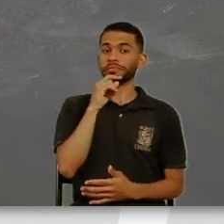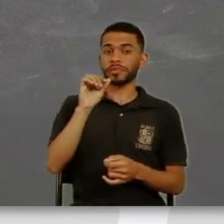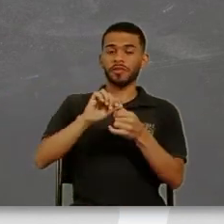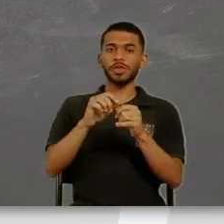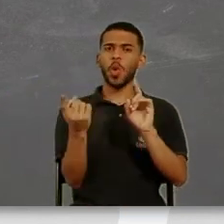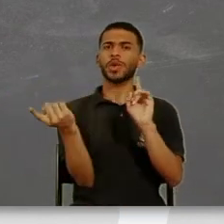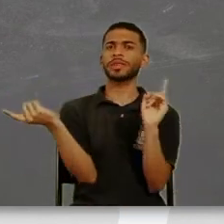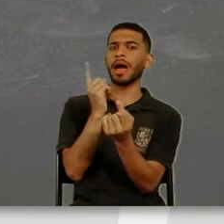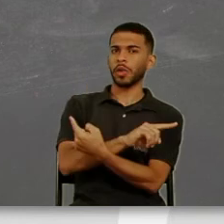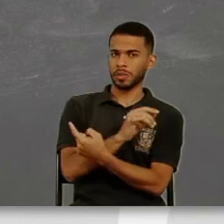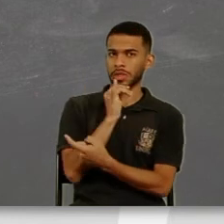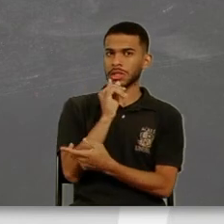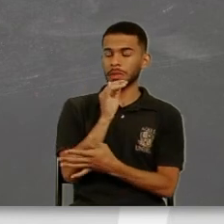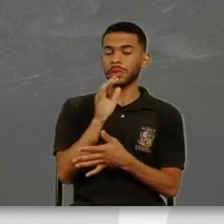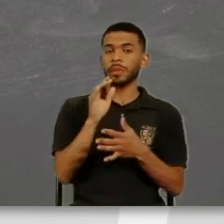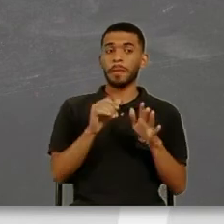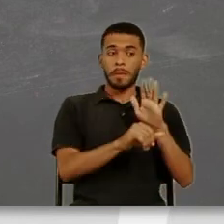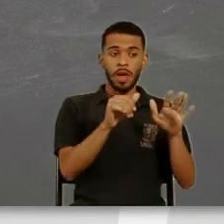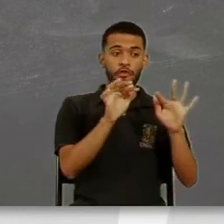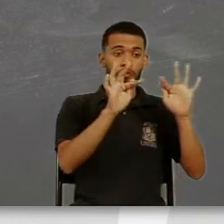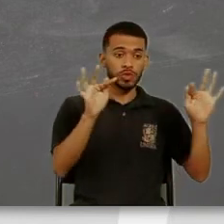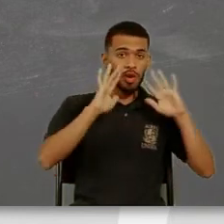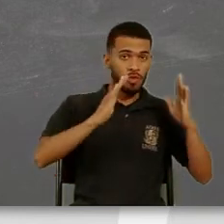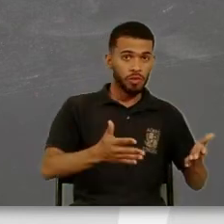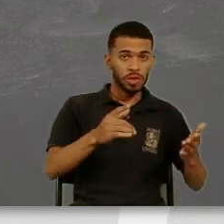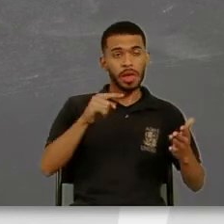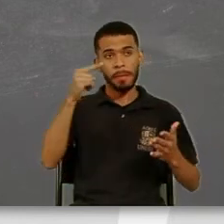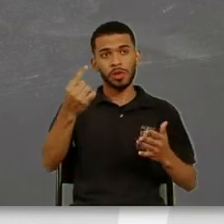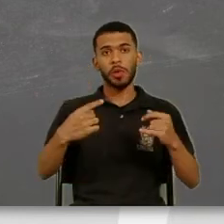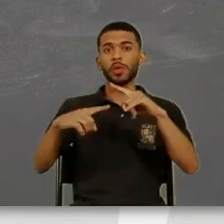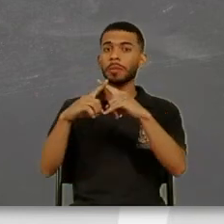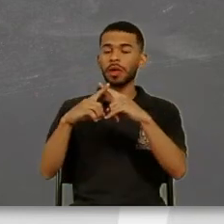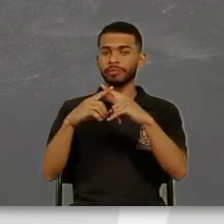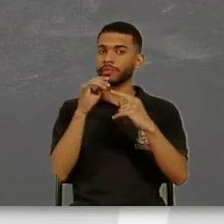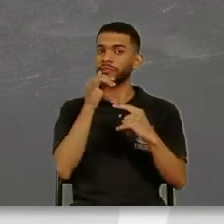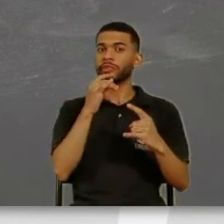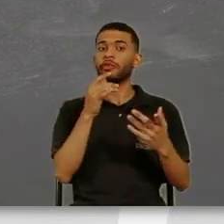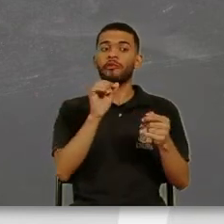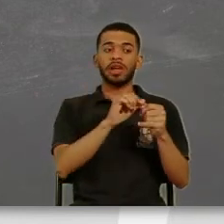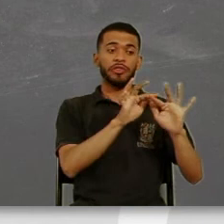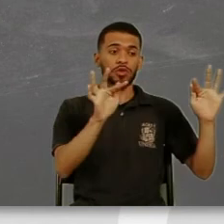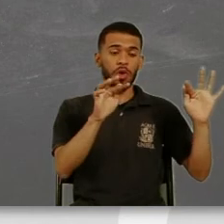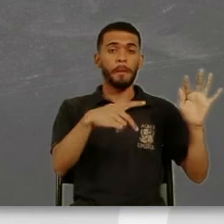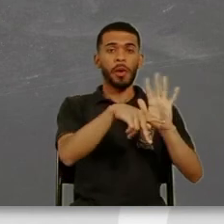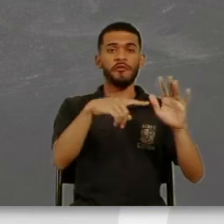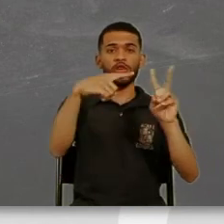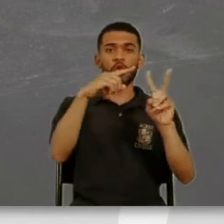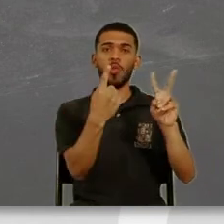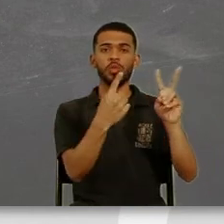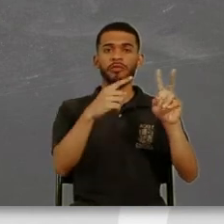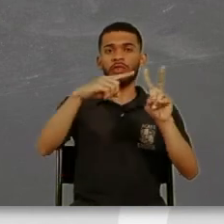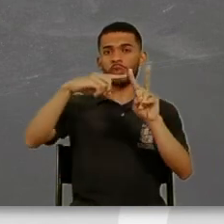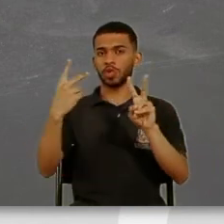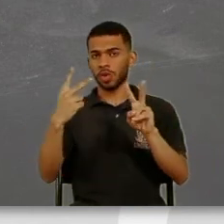sentido contrário, primeiro eu aplicar a função e depois eu multiplicar. Quando eu aplicar a função no vetor 1 e 2, eu